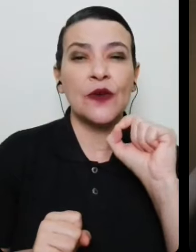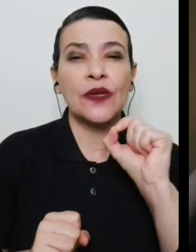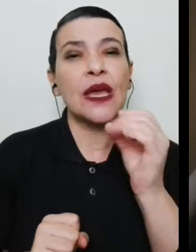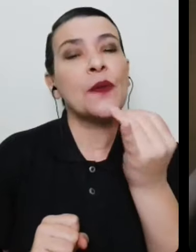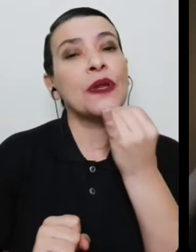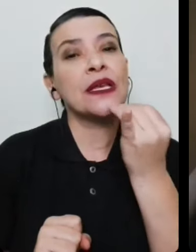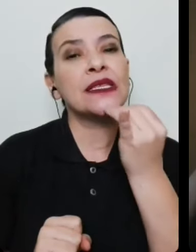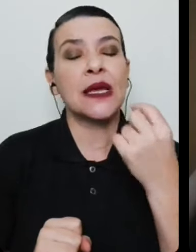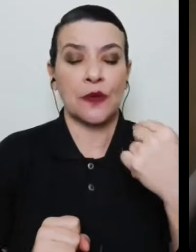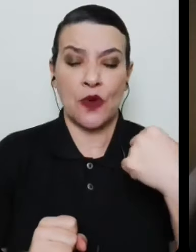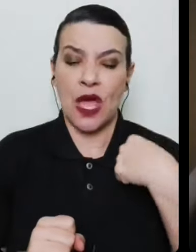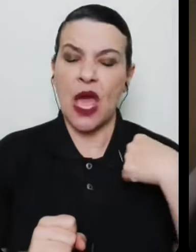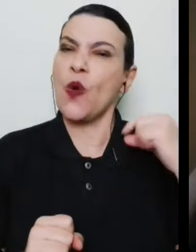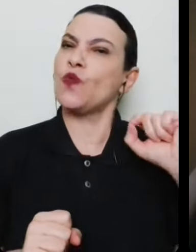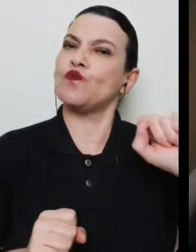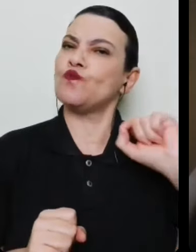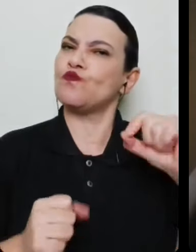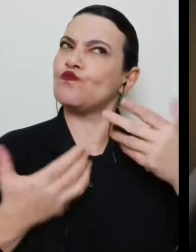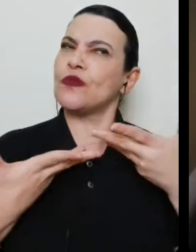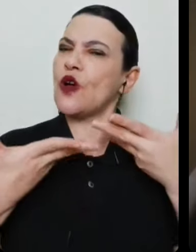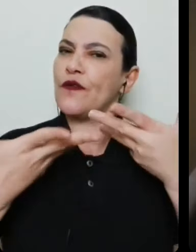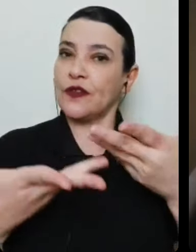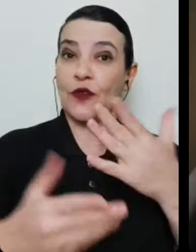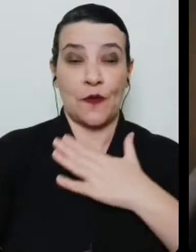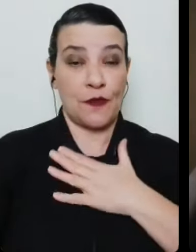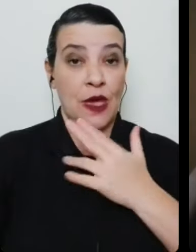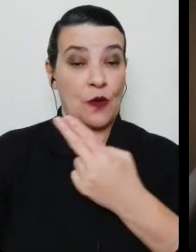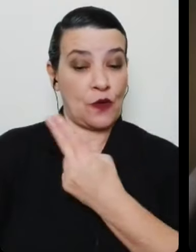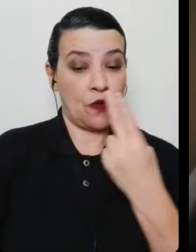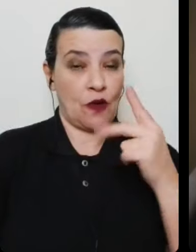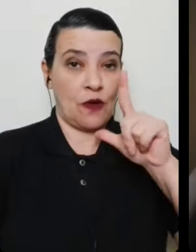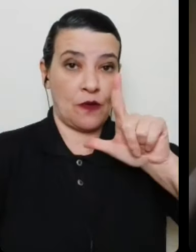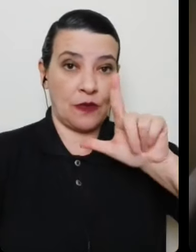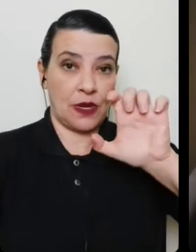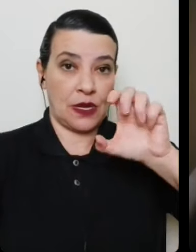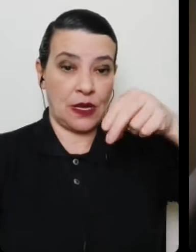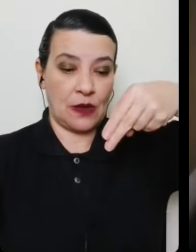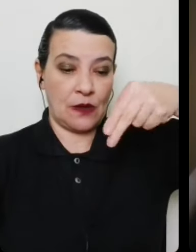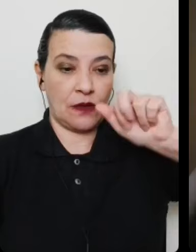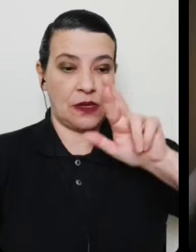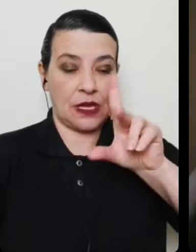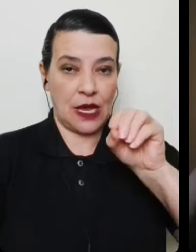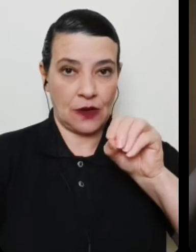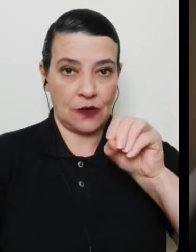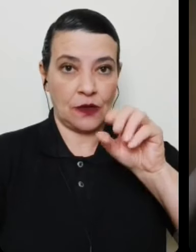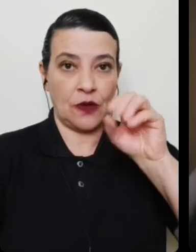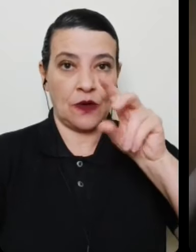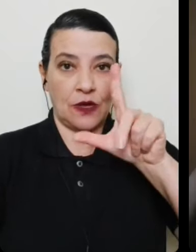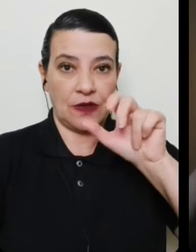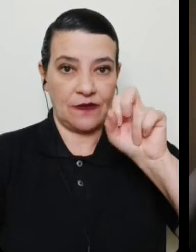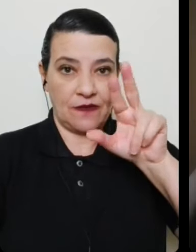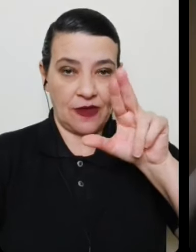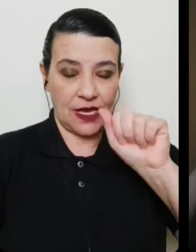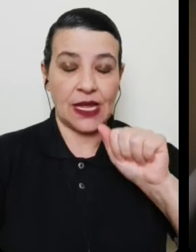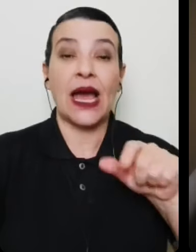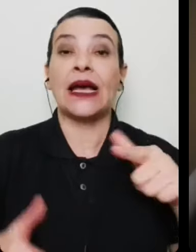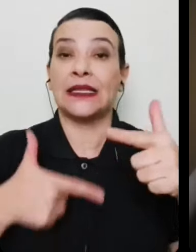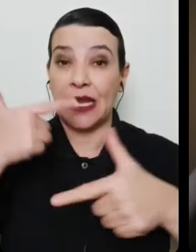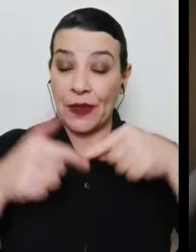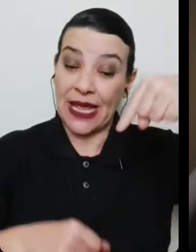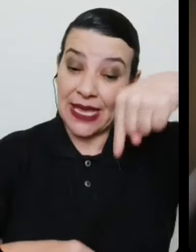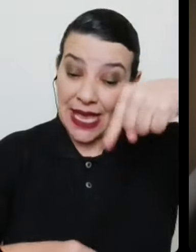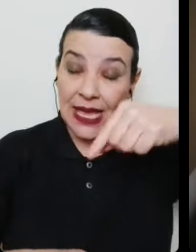sou eu, né? Eu Sim. sou Leonardo Oliveira, trabalhei 4 anos no Museu Histórico Nacional, aqui no